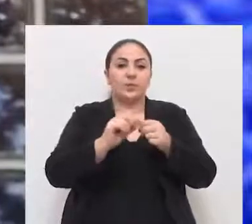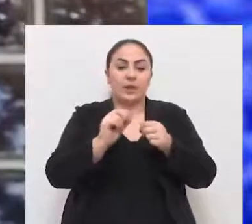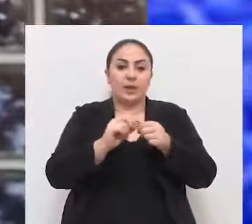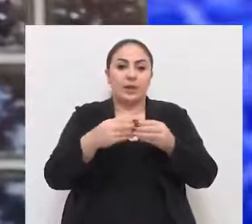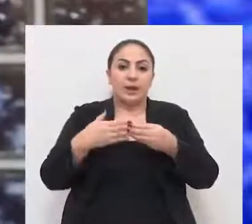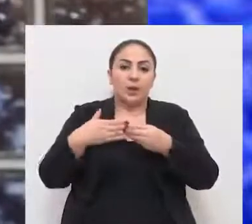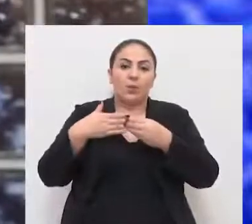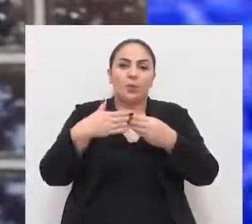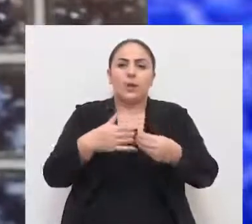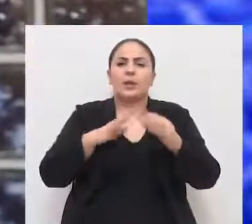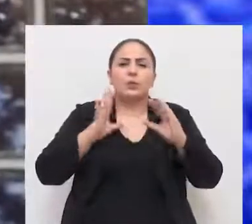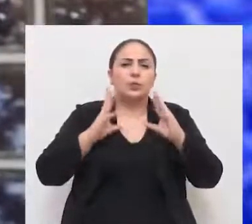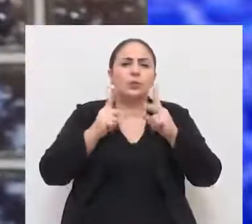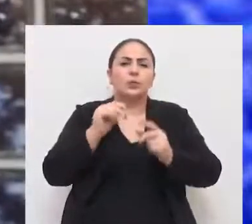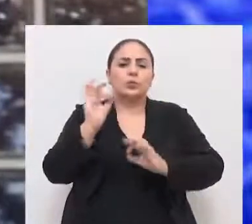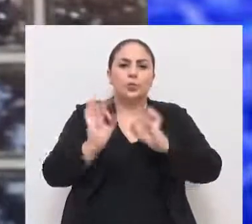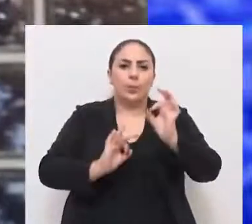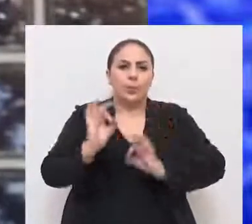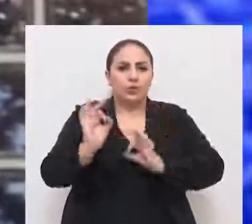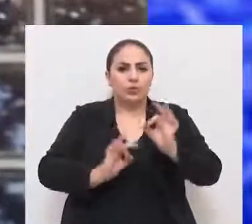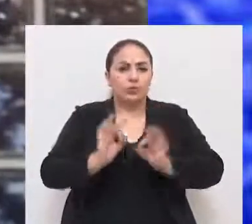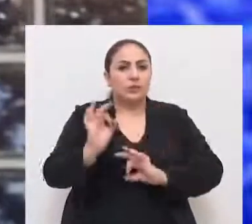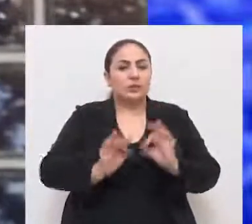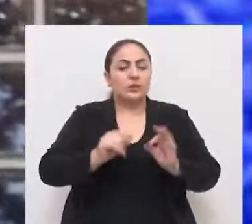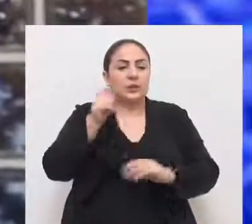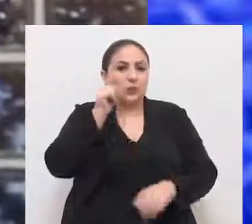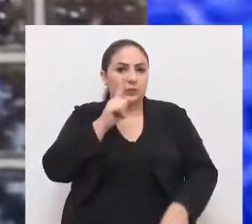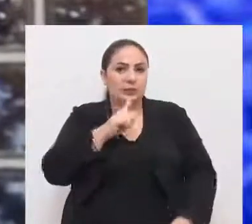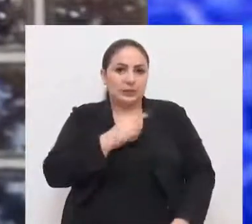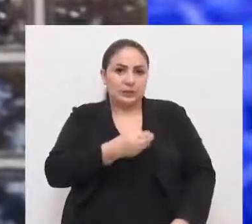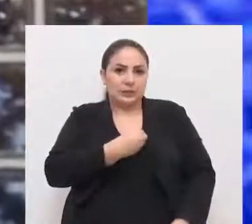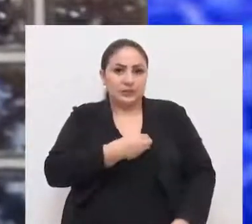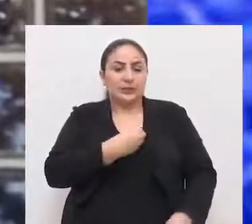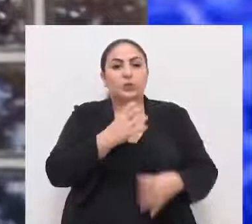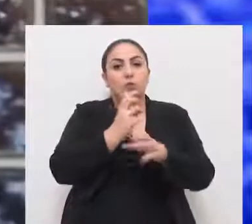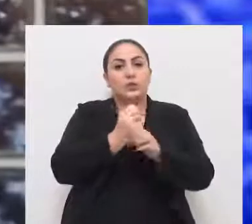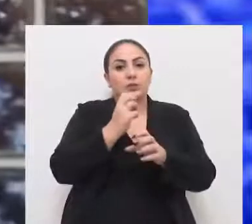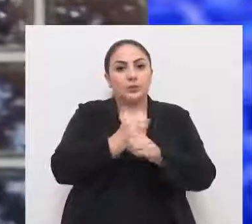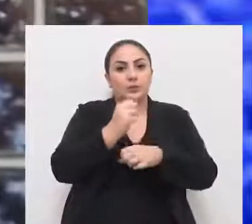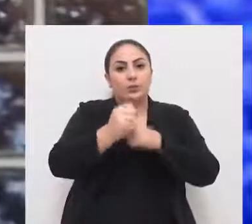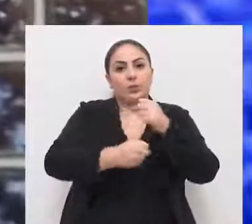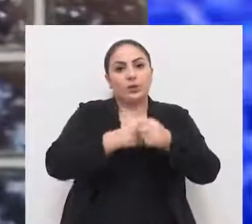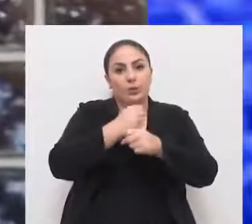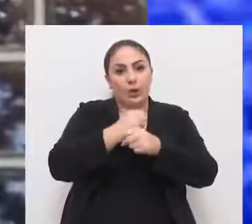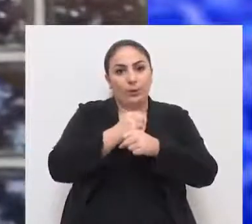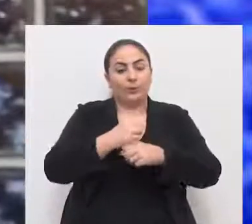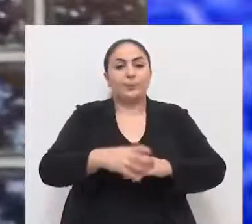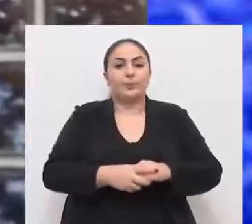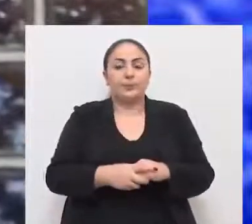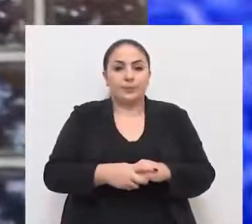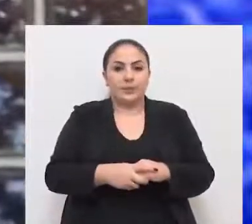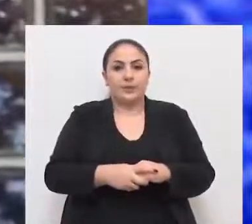nortear todos os projetos que vão estar nos orçamentos anuais.